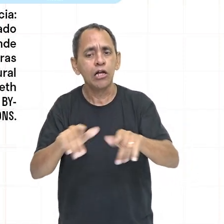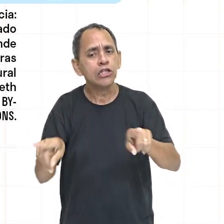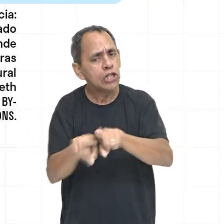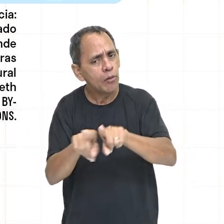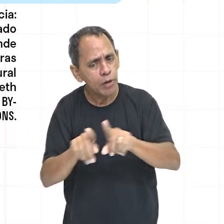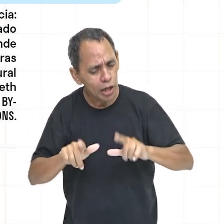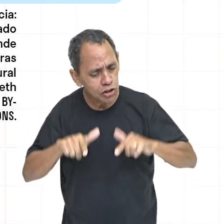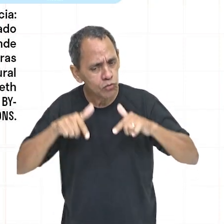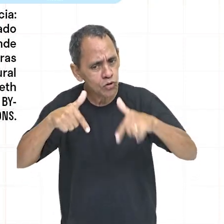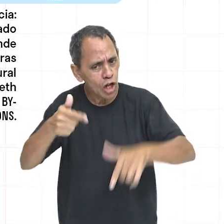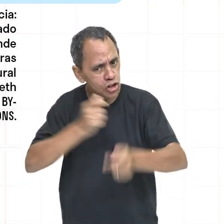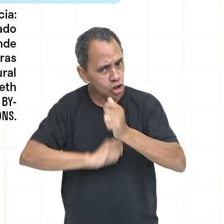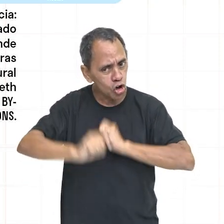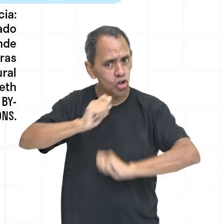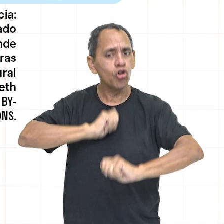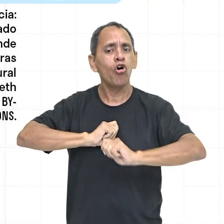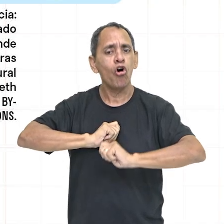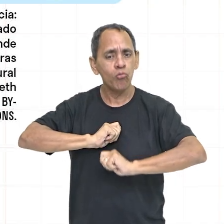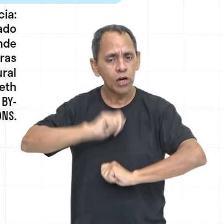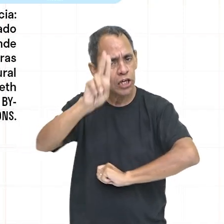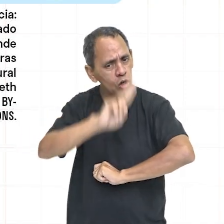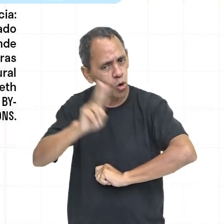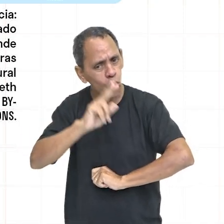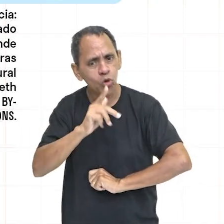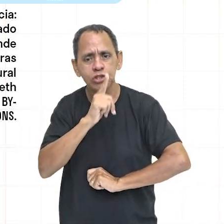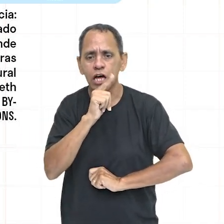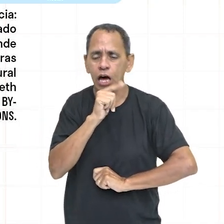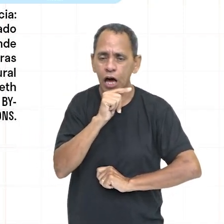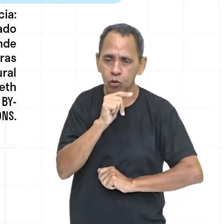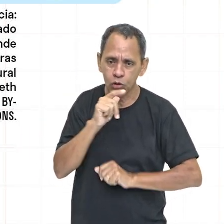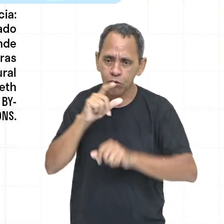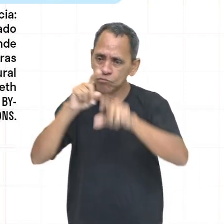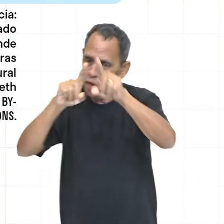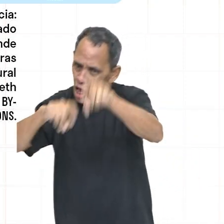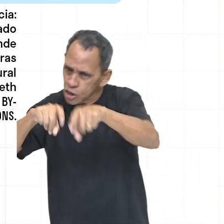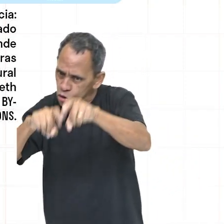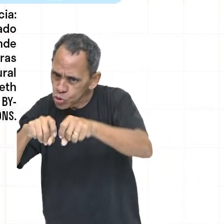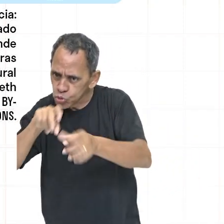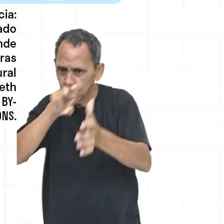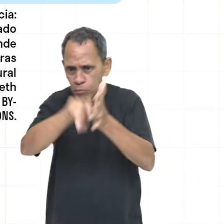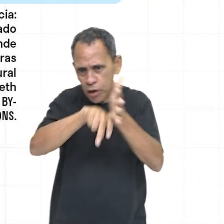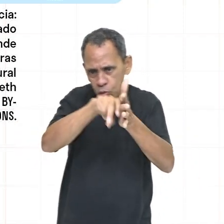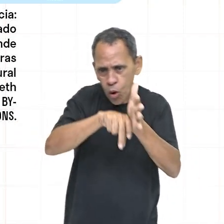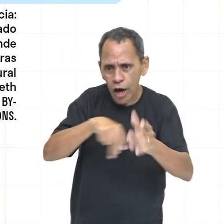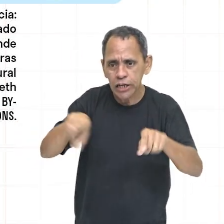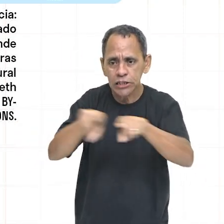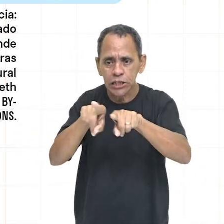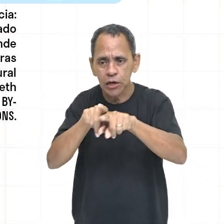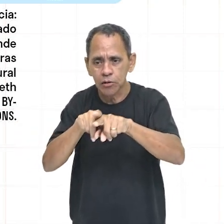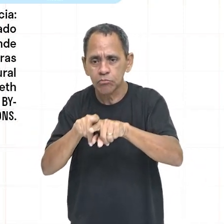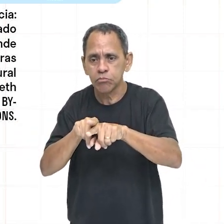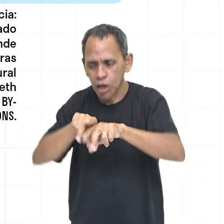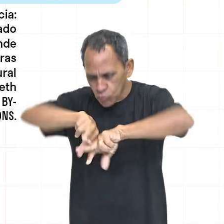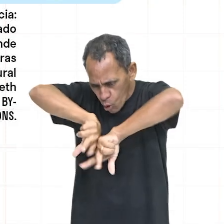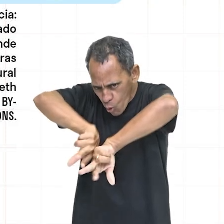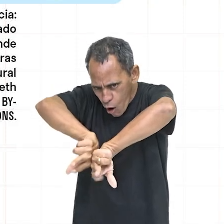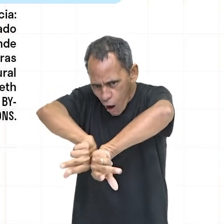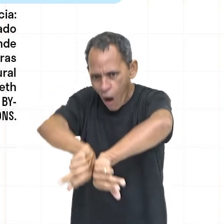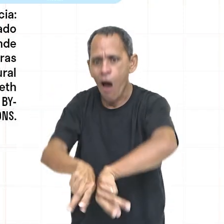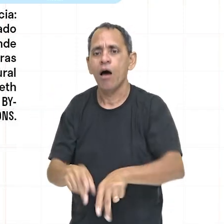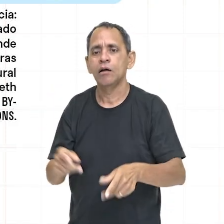água, que é o caso da agricultura, a pecuária e a mineração. Então, se nessas